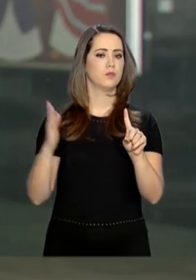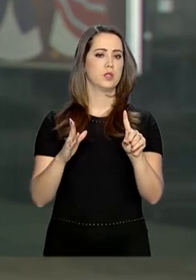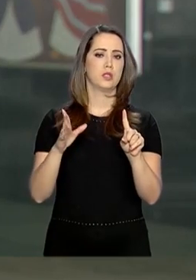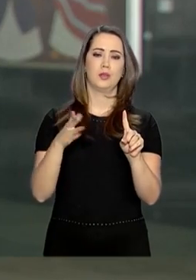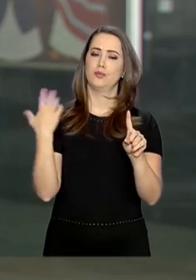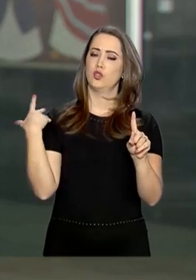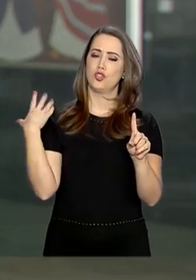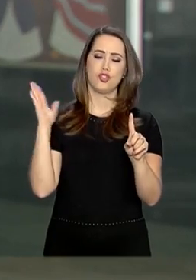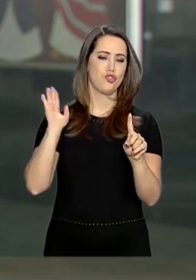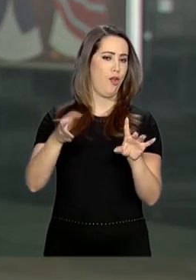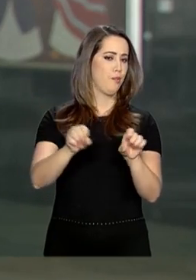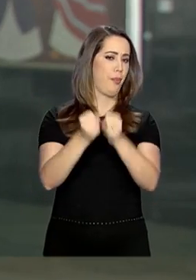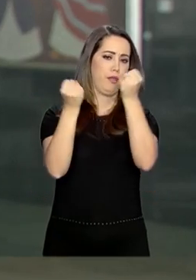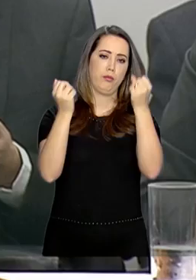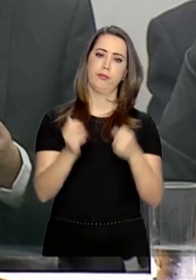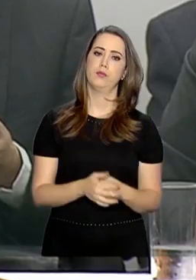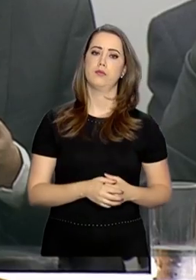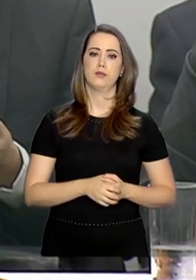está condenado.